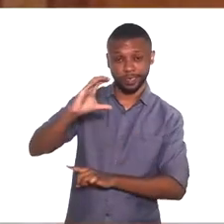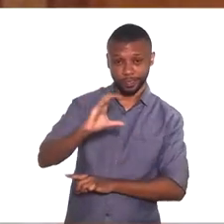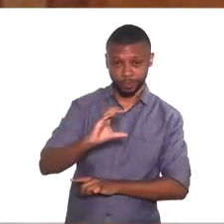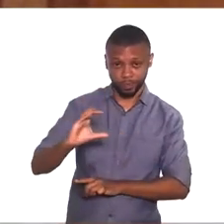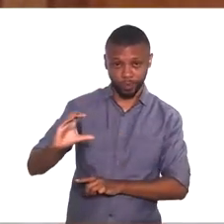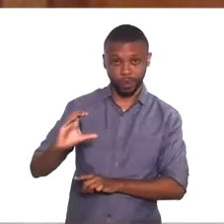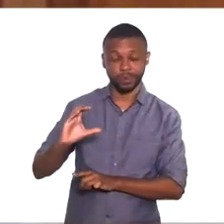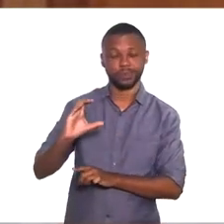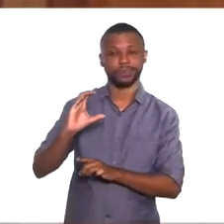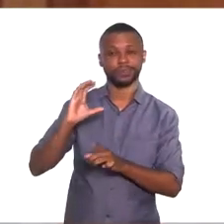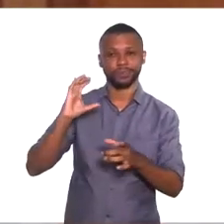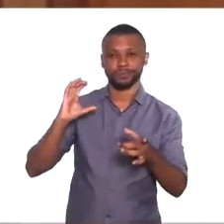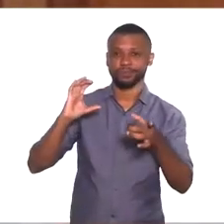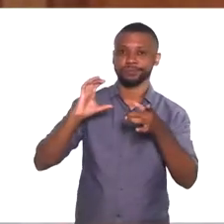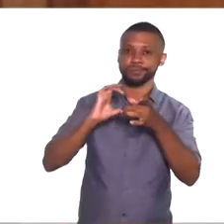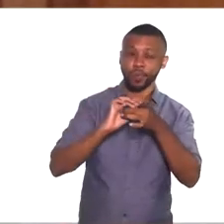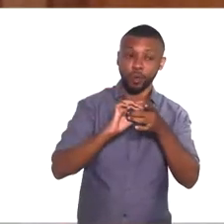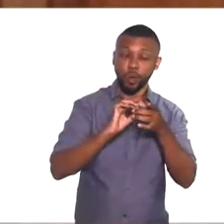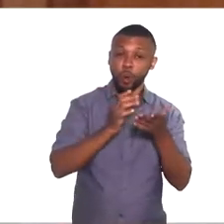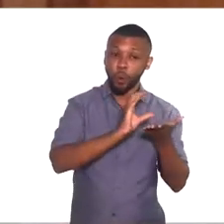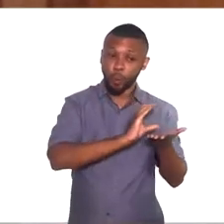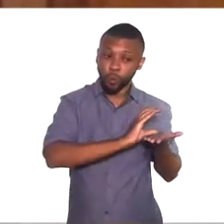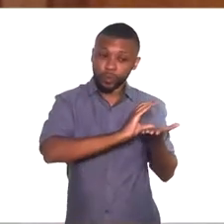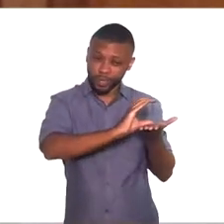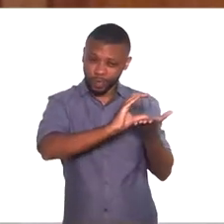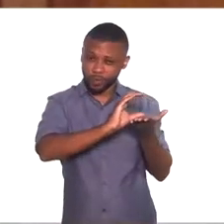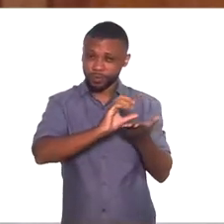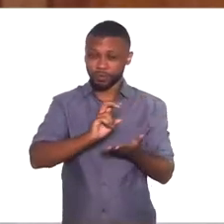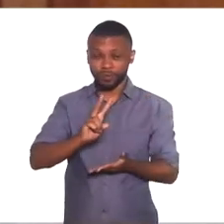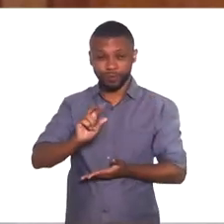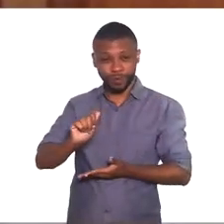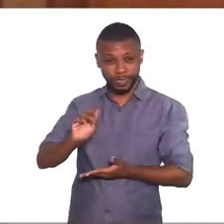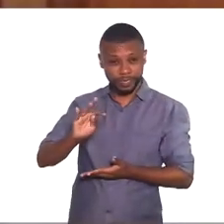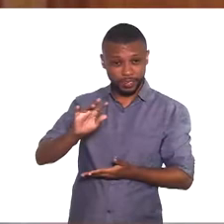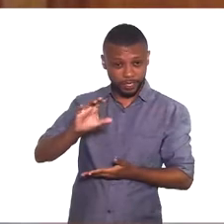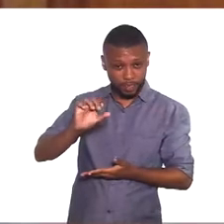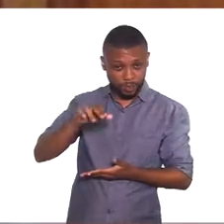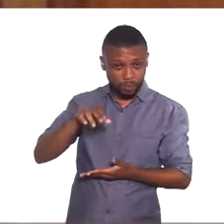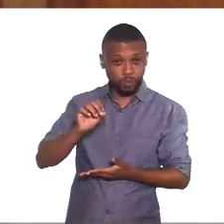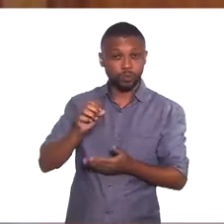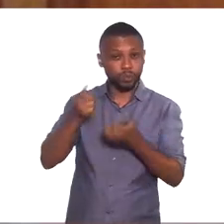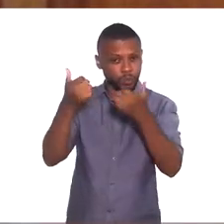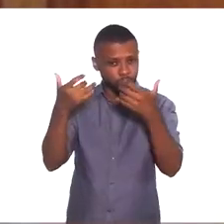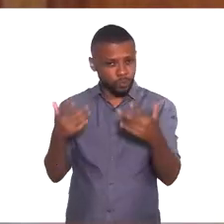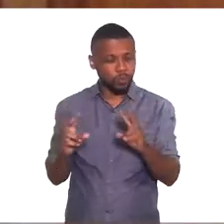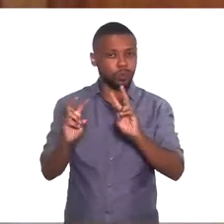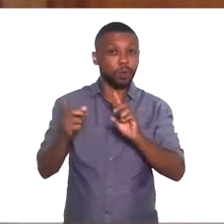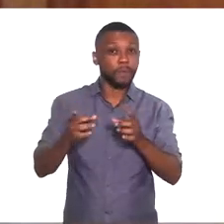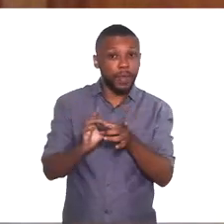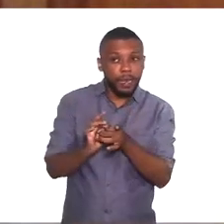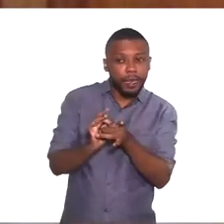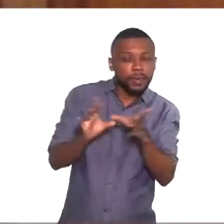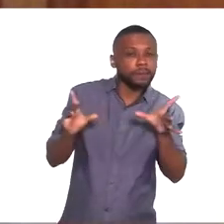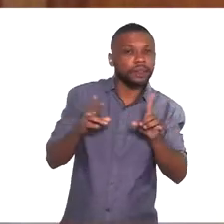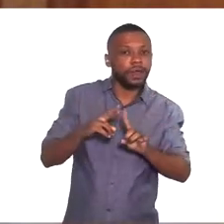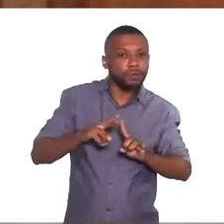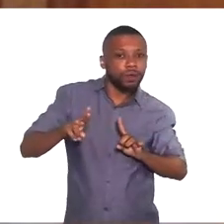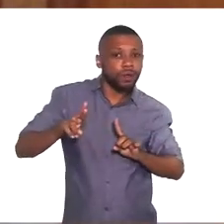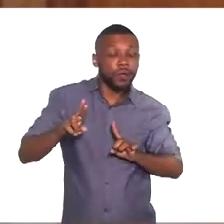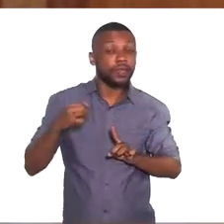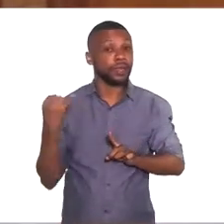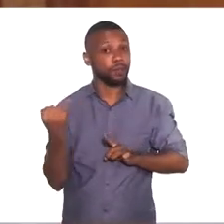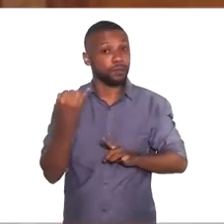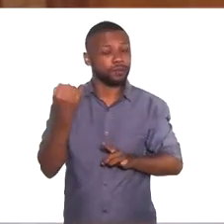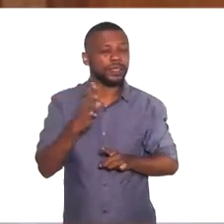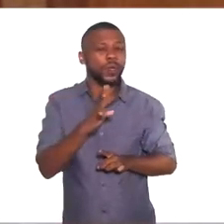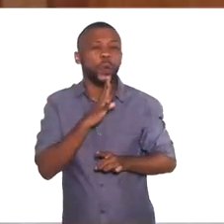católica né quando conselho vai descarregando fala muito sobre isso né pela liberdade religiosa e eu mesmo tempo